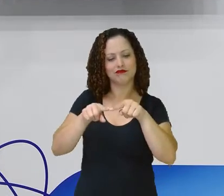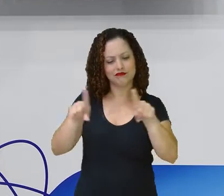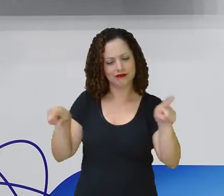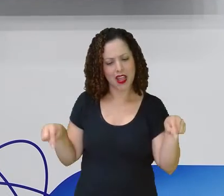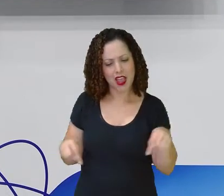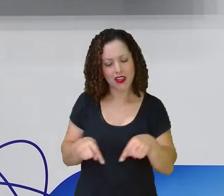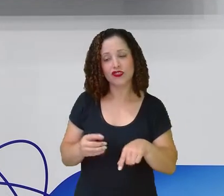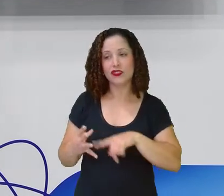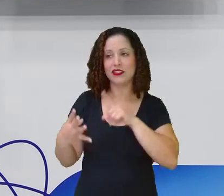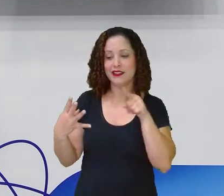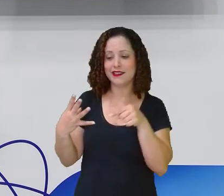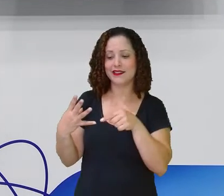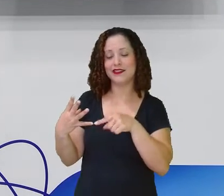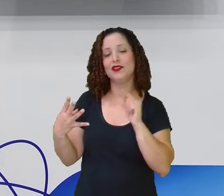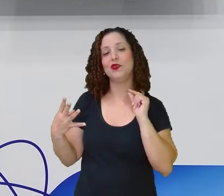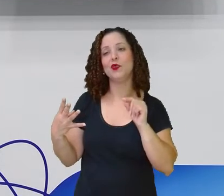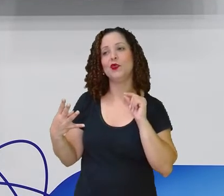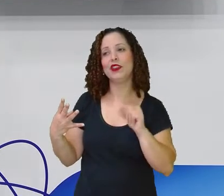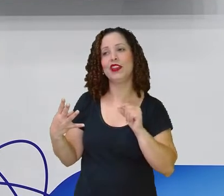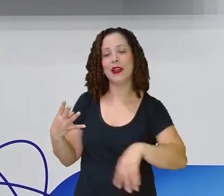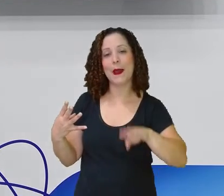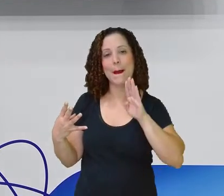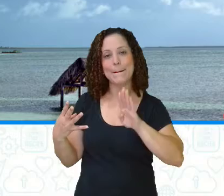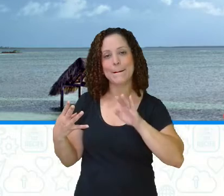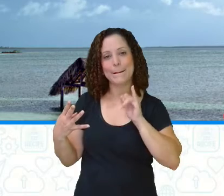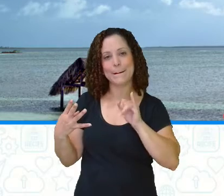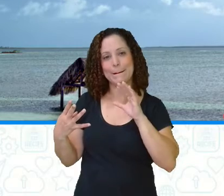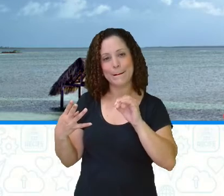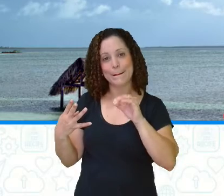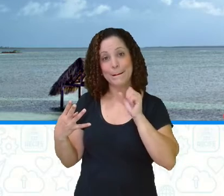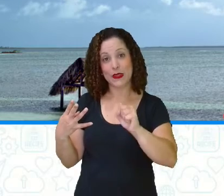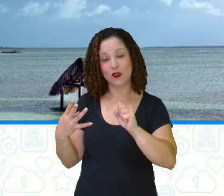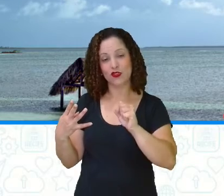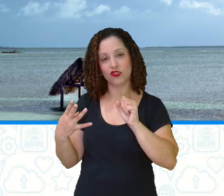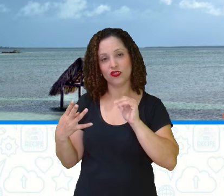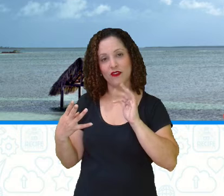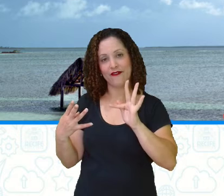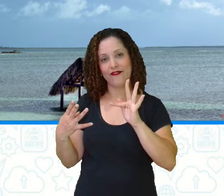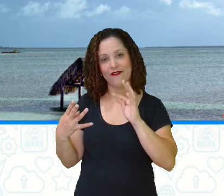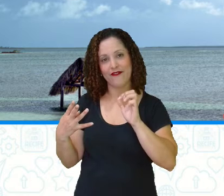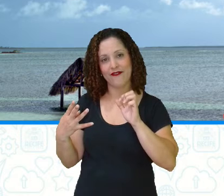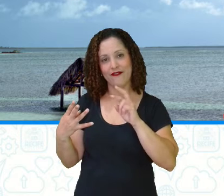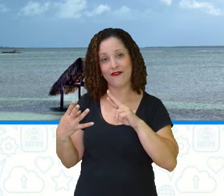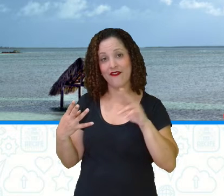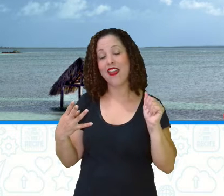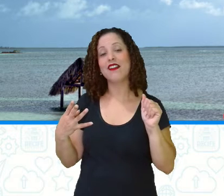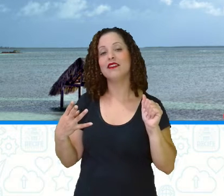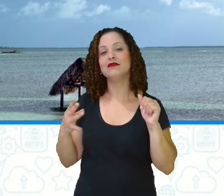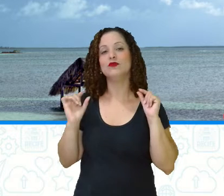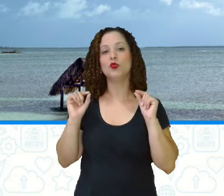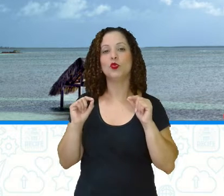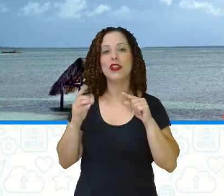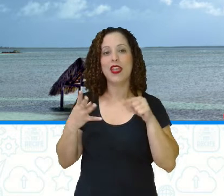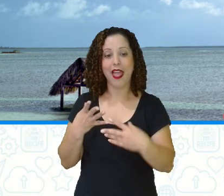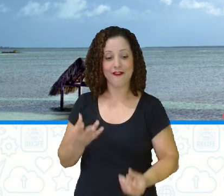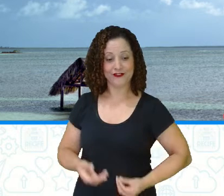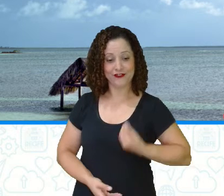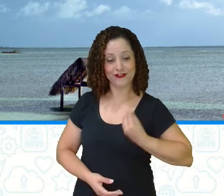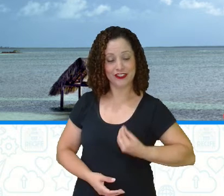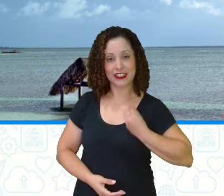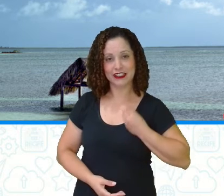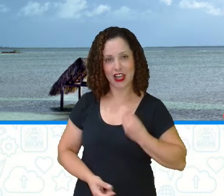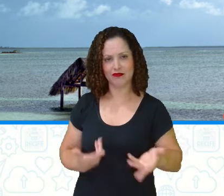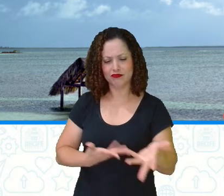lagos. E esse último aí, o que significa a biosfera? É a camada da vida,